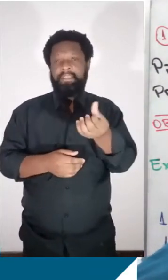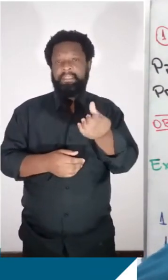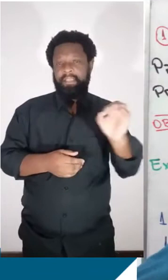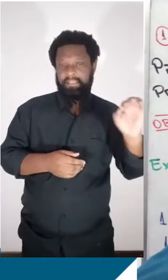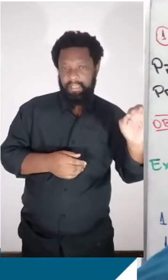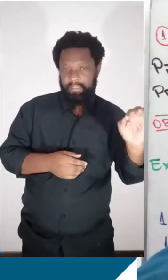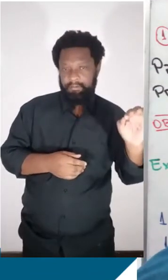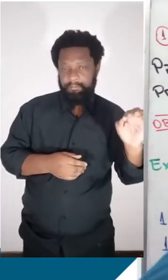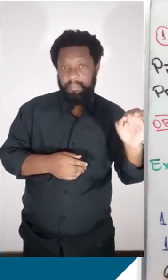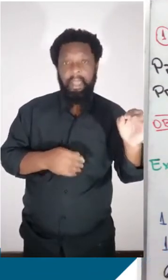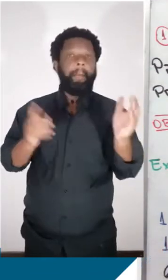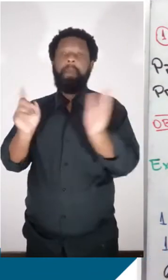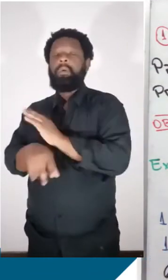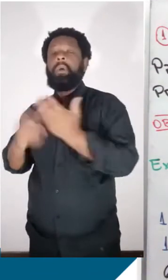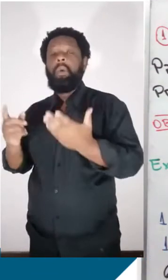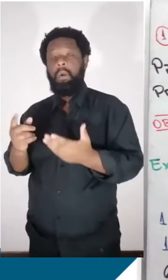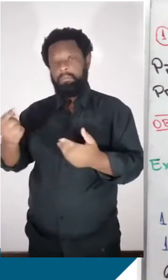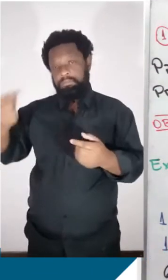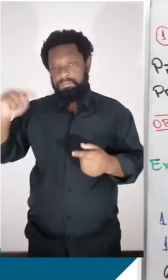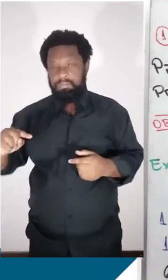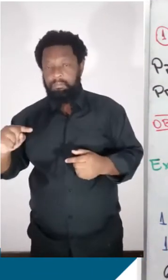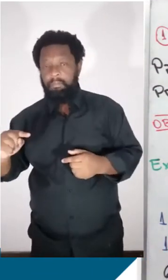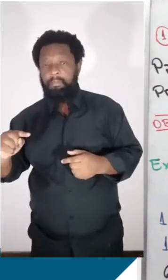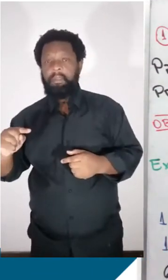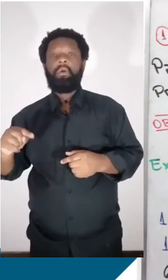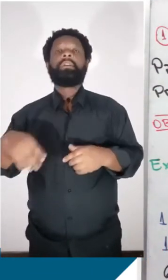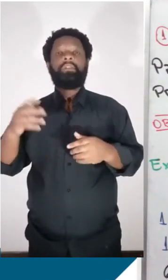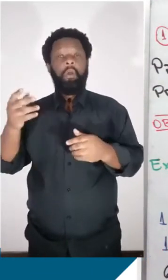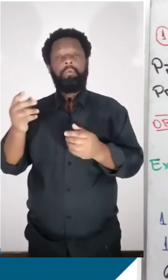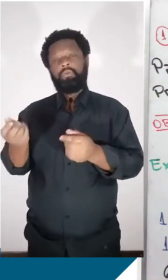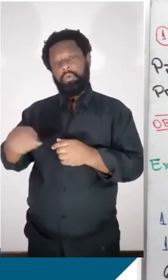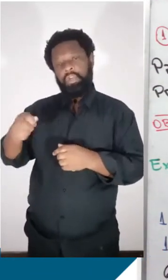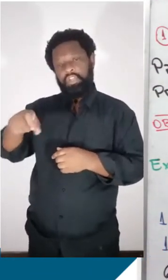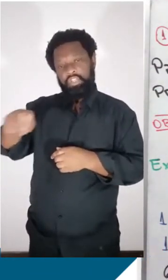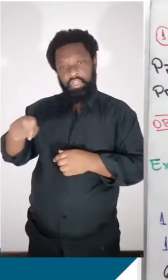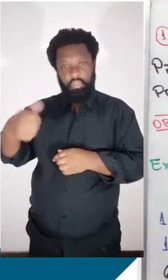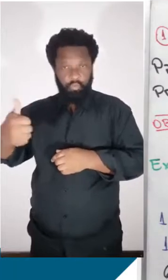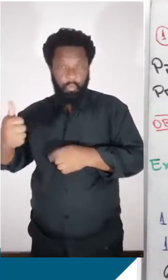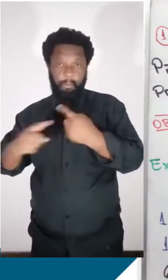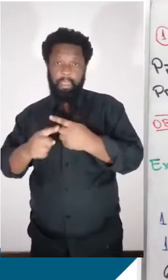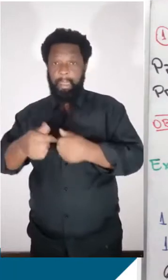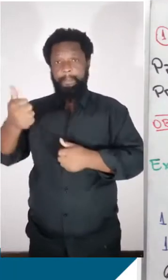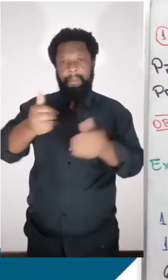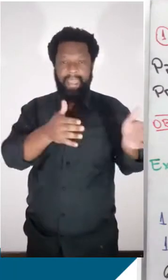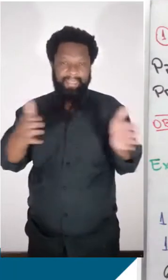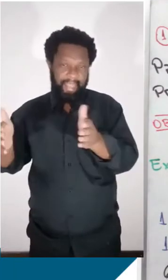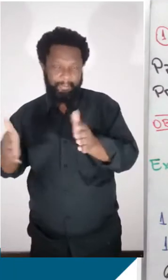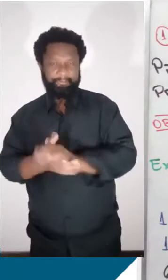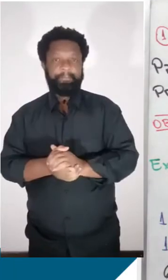600. A pergunta aqui, x. Vou chamar aqui de x1 porque é o x da primeira